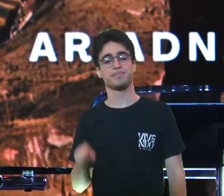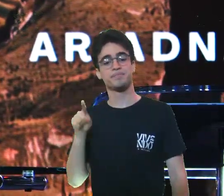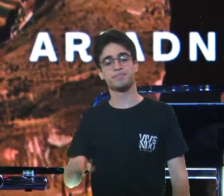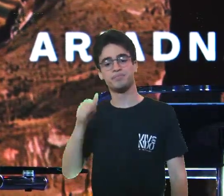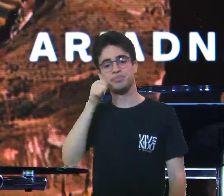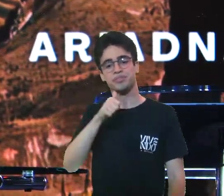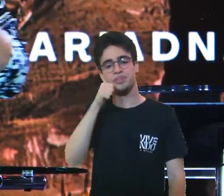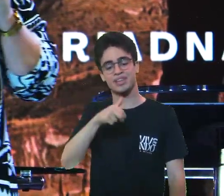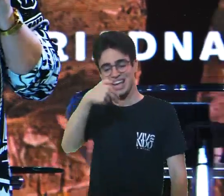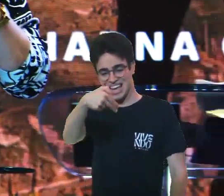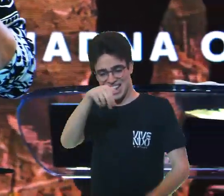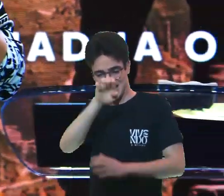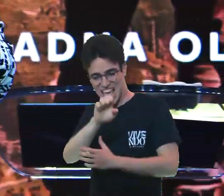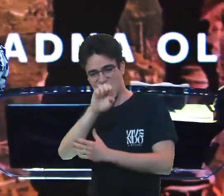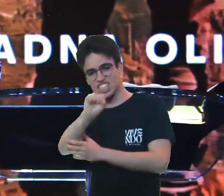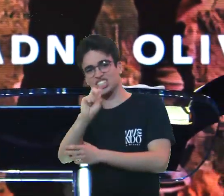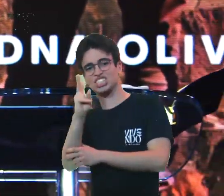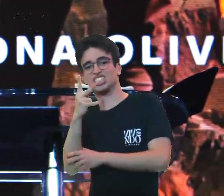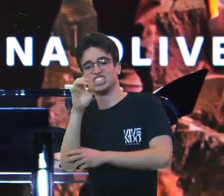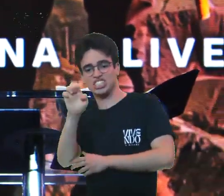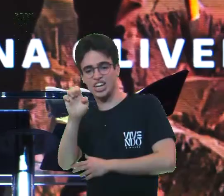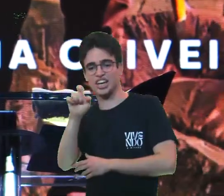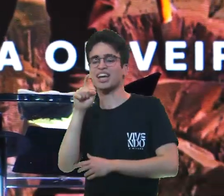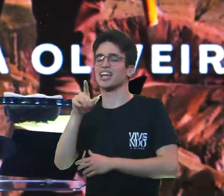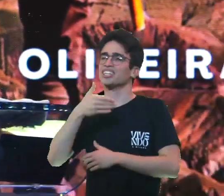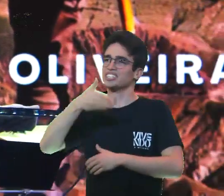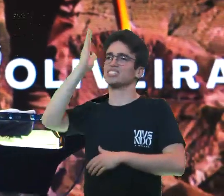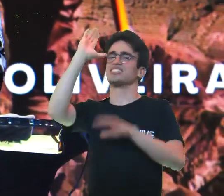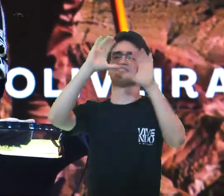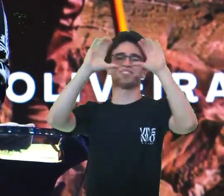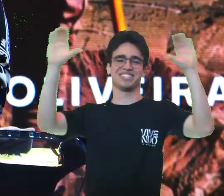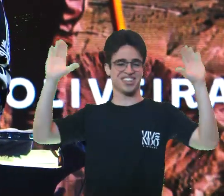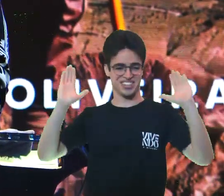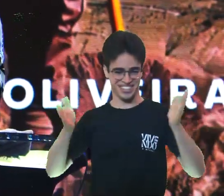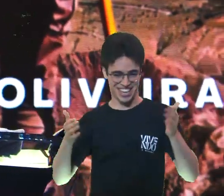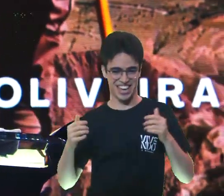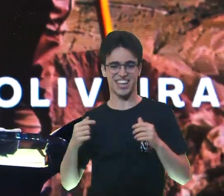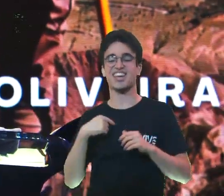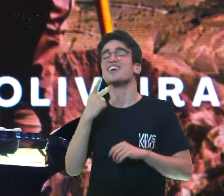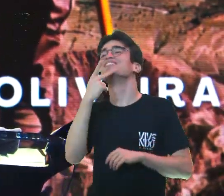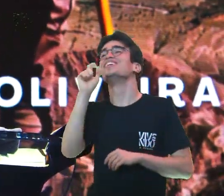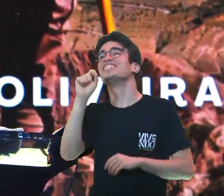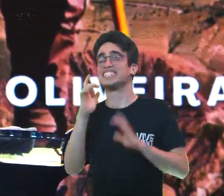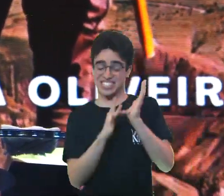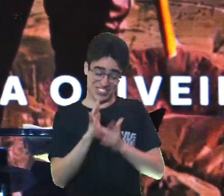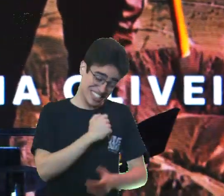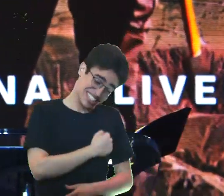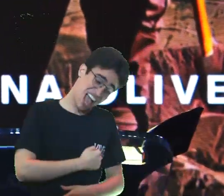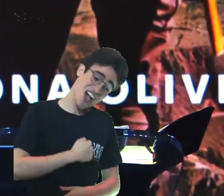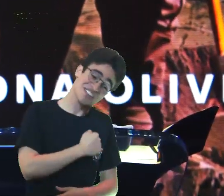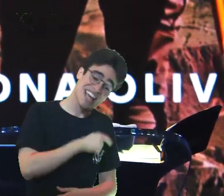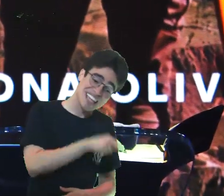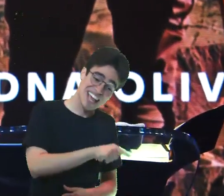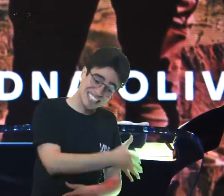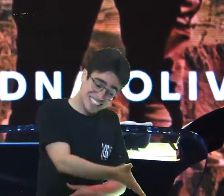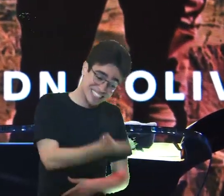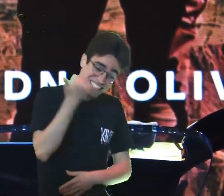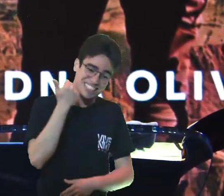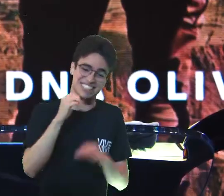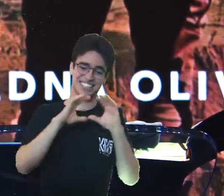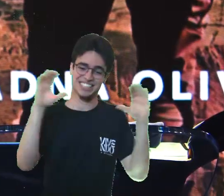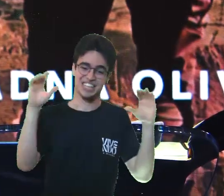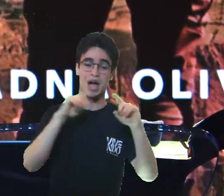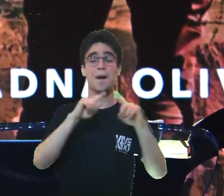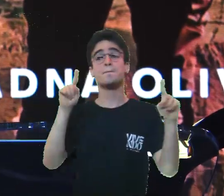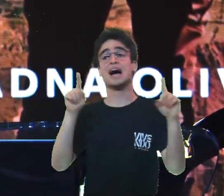chamada Nesher já foi para casa. Eu costumo dizer que Jesus estava com saudade demais. Só que antes